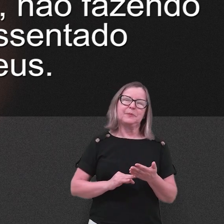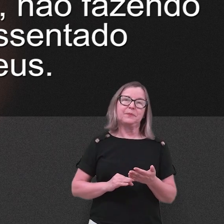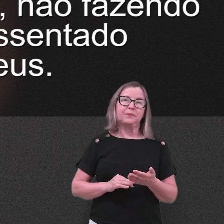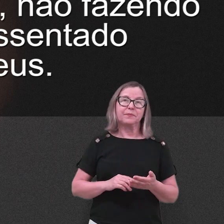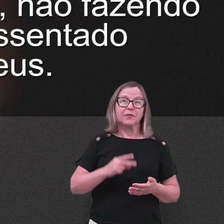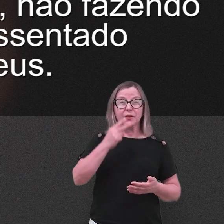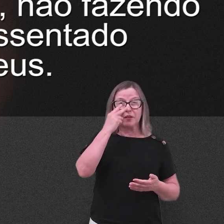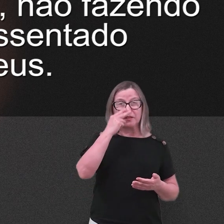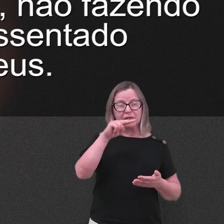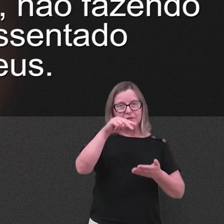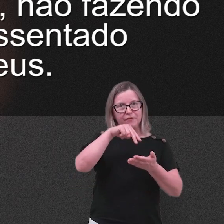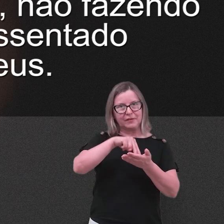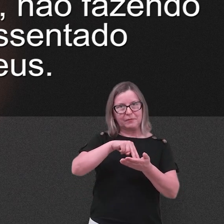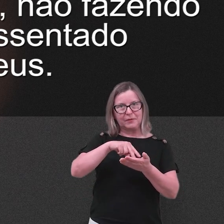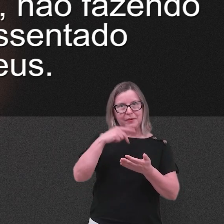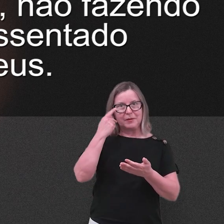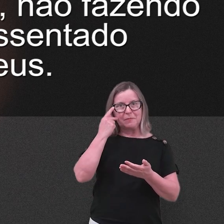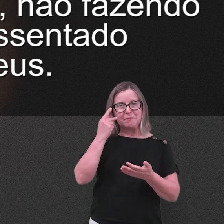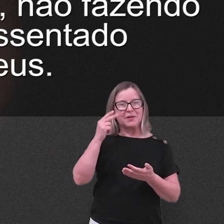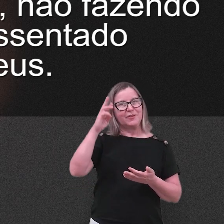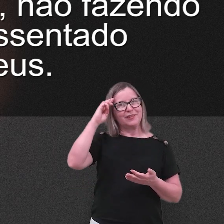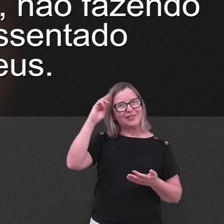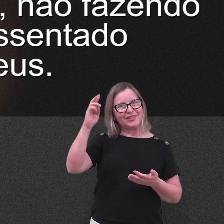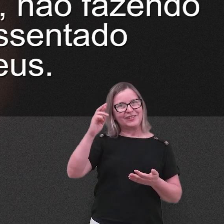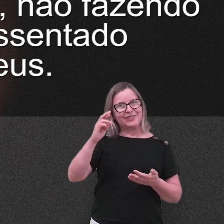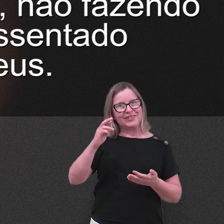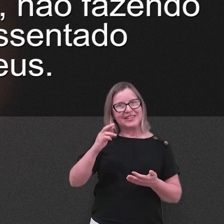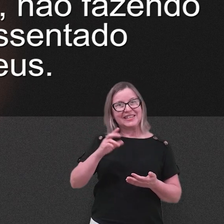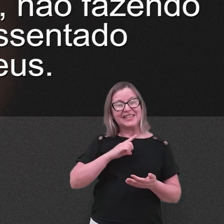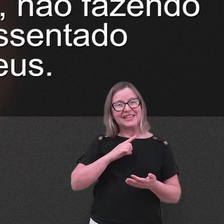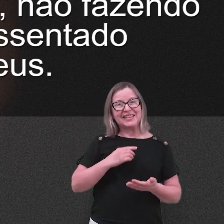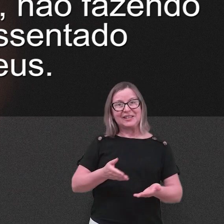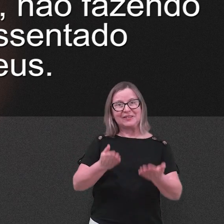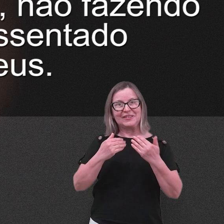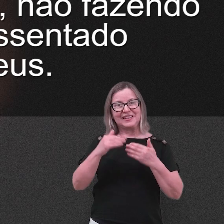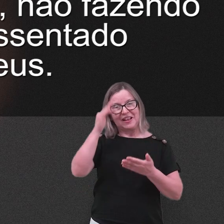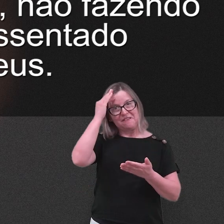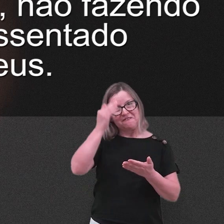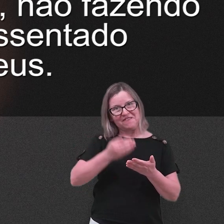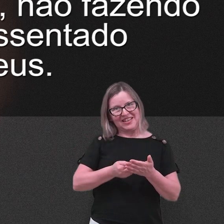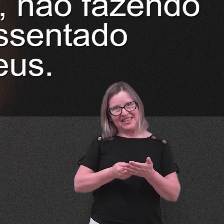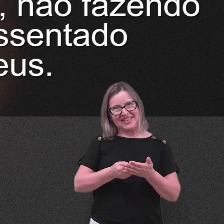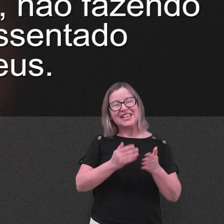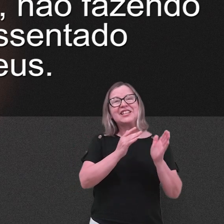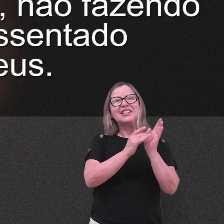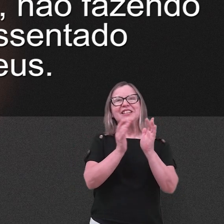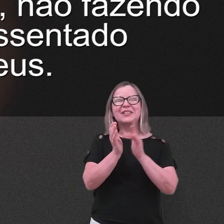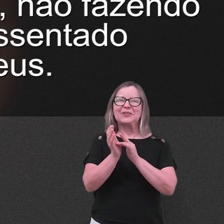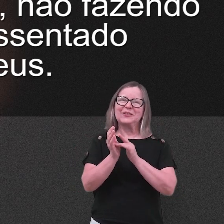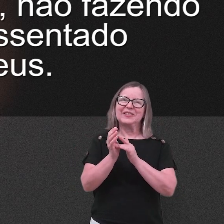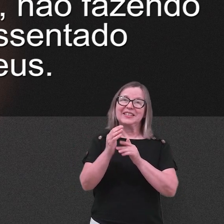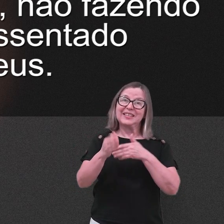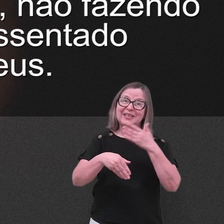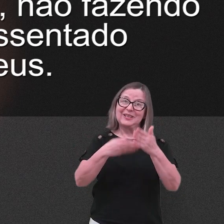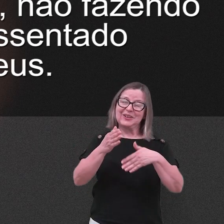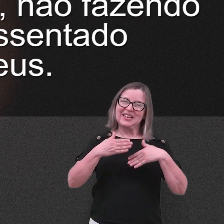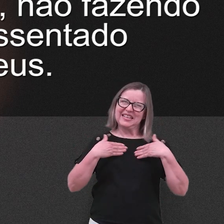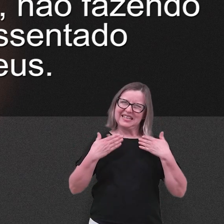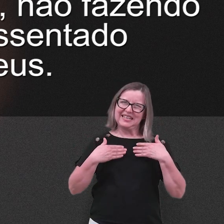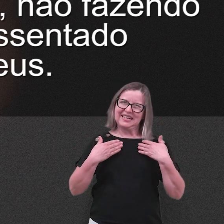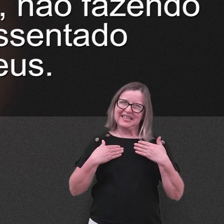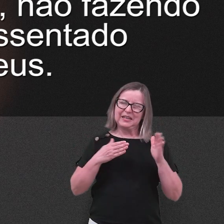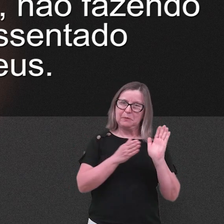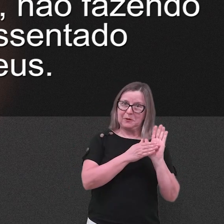Olhando firmemente para o autor e consumador da fé, Jesus, o qual, em troca da alegria que lhe